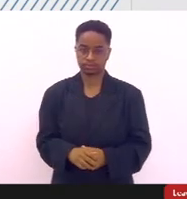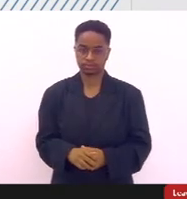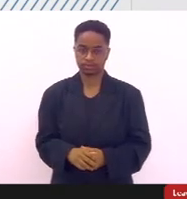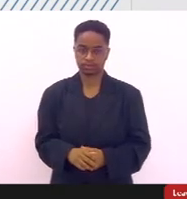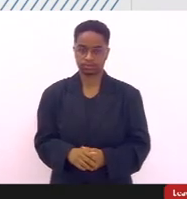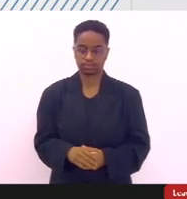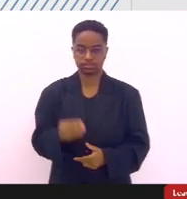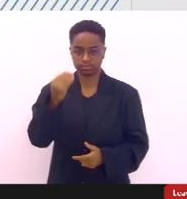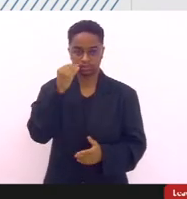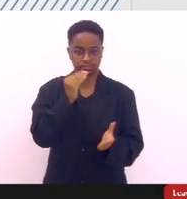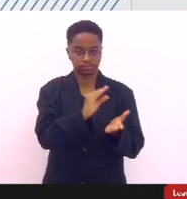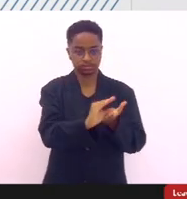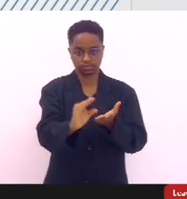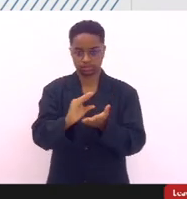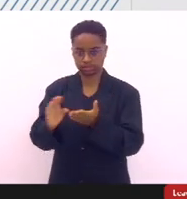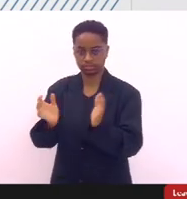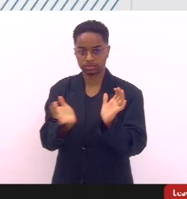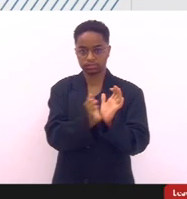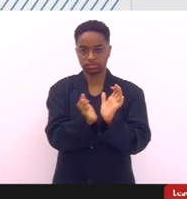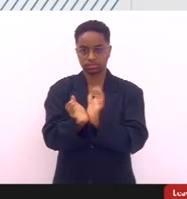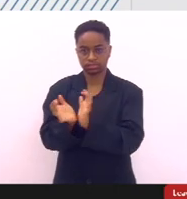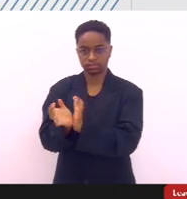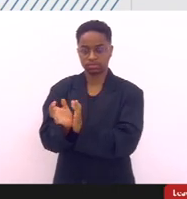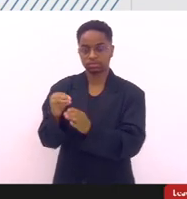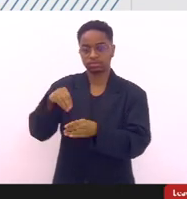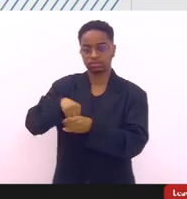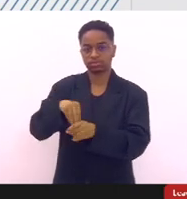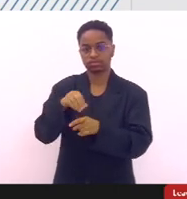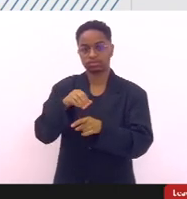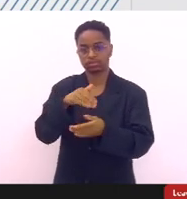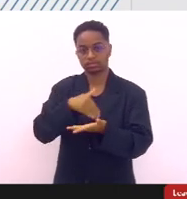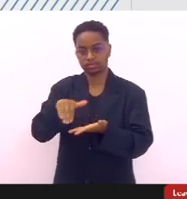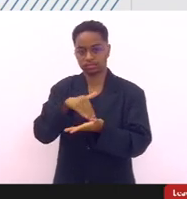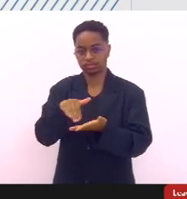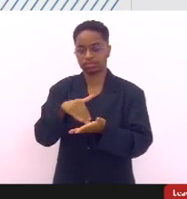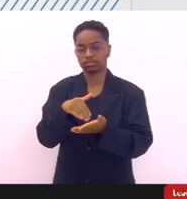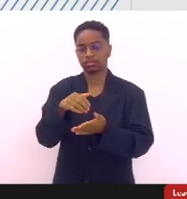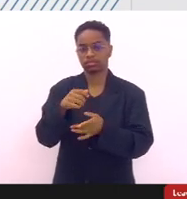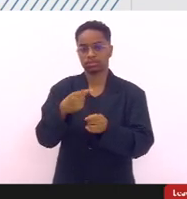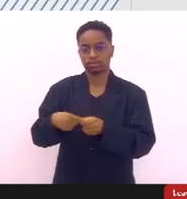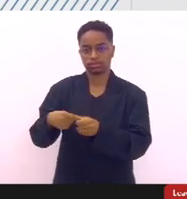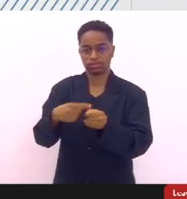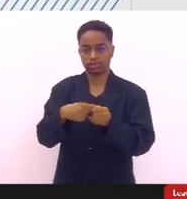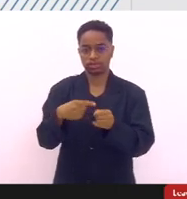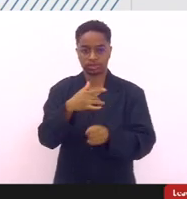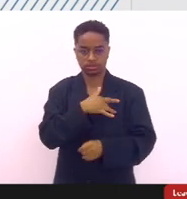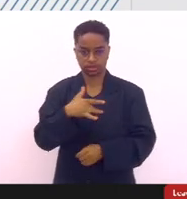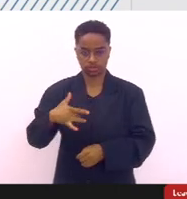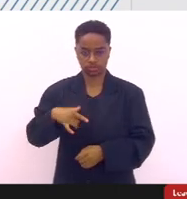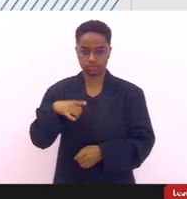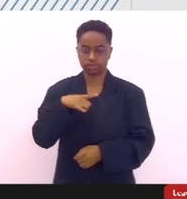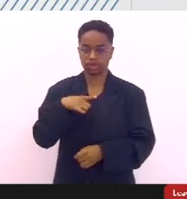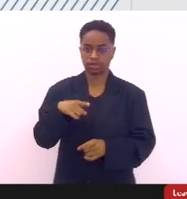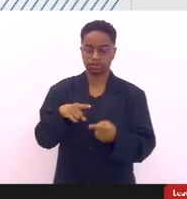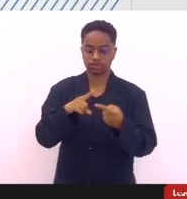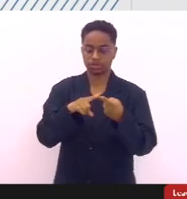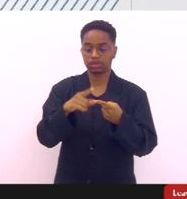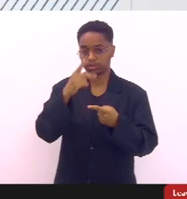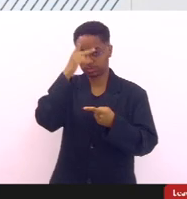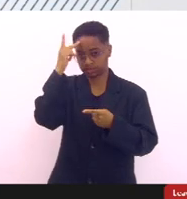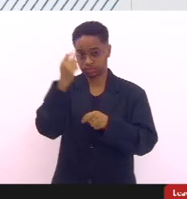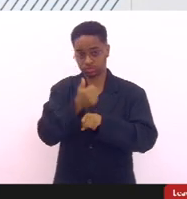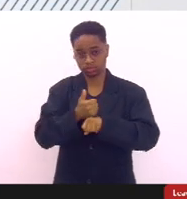para o financiamento de equipes localizadas nas secretarias municipais de saúde, envolvendo um